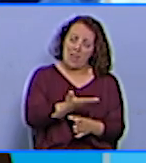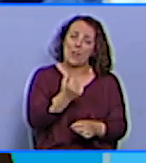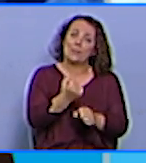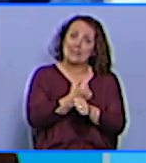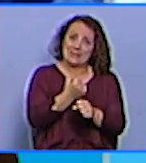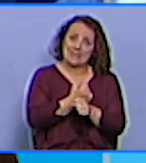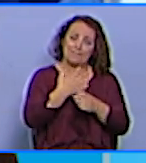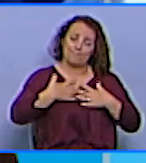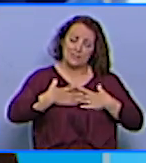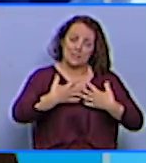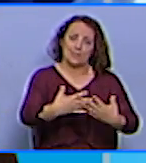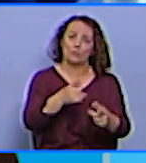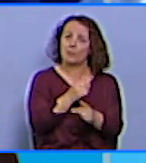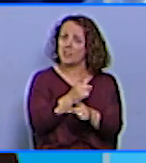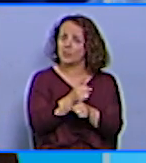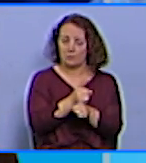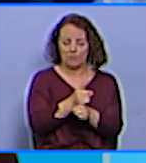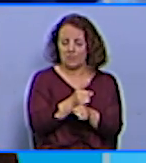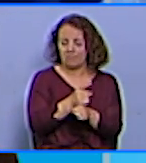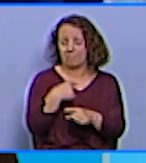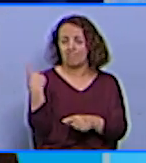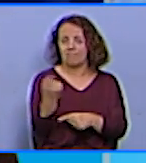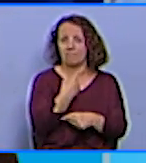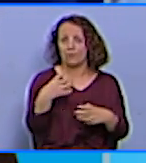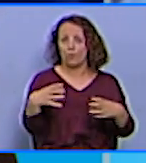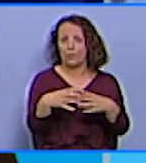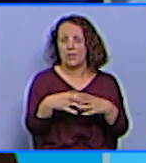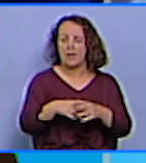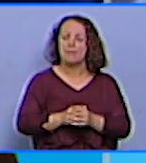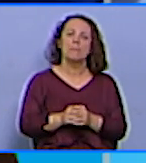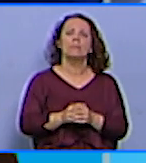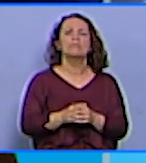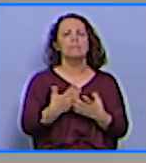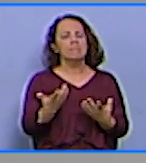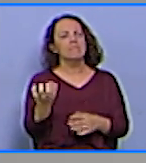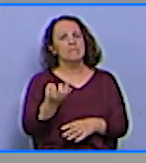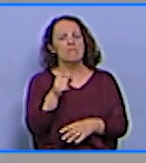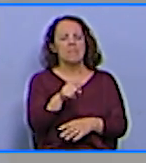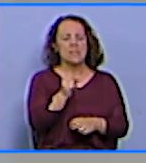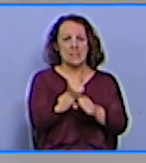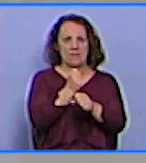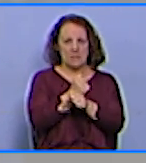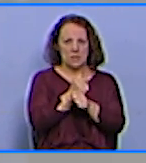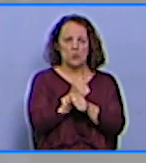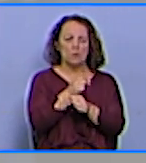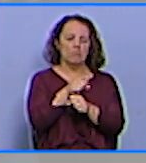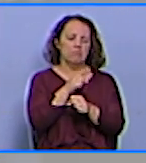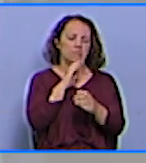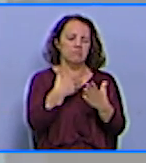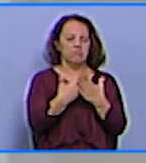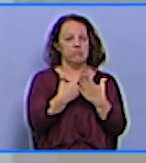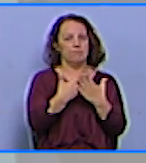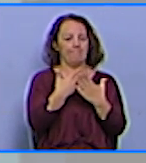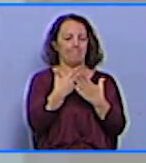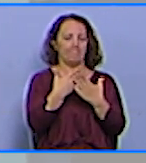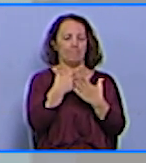momento importante todos na nossa comunidade. Que relevância tem este serviço, como indica desde